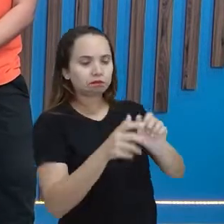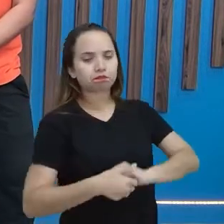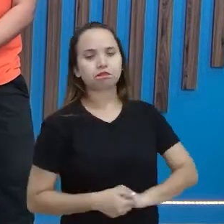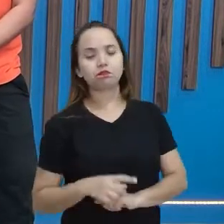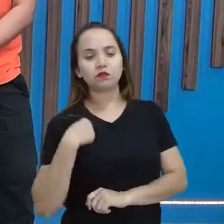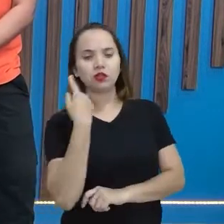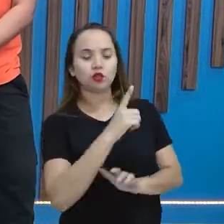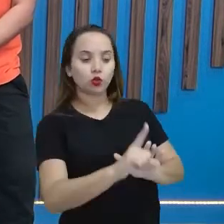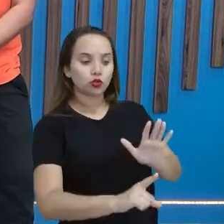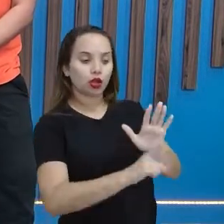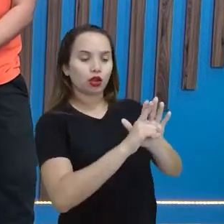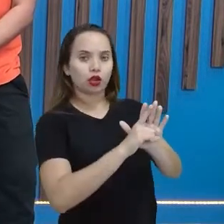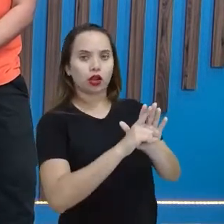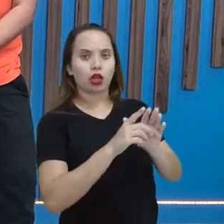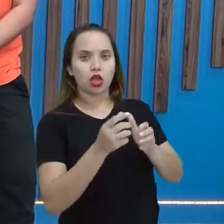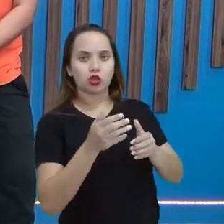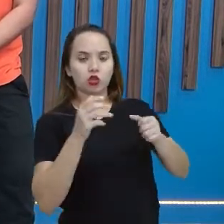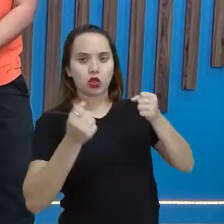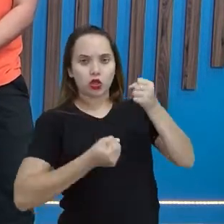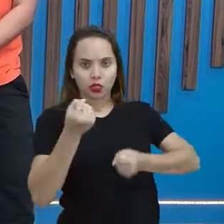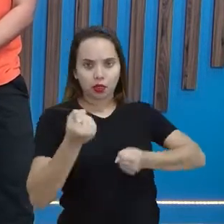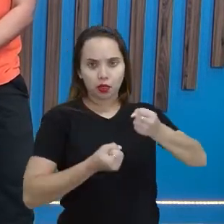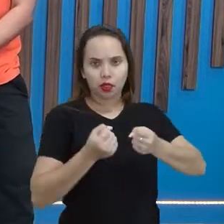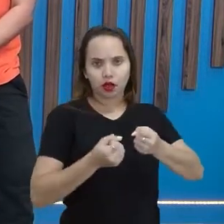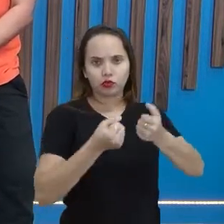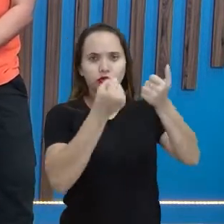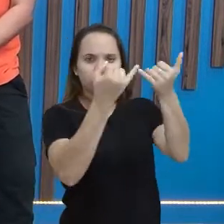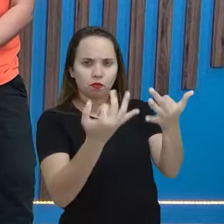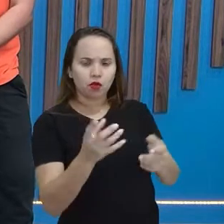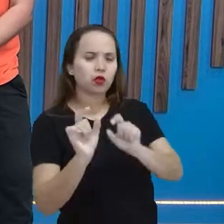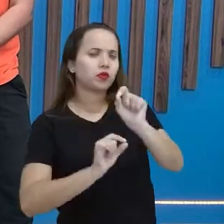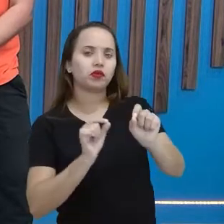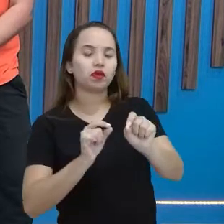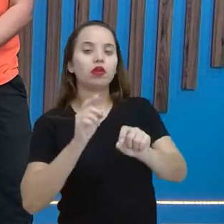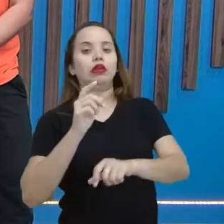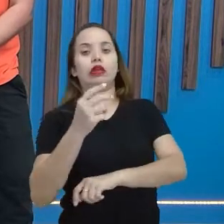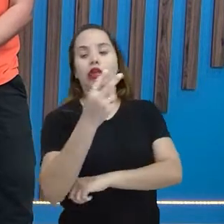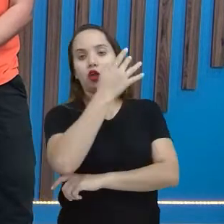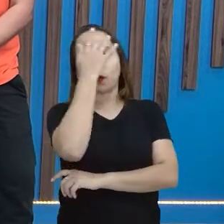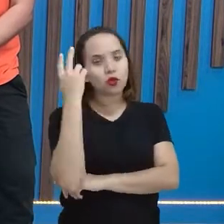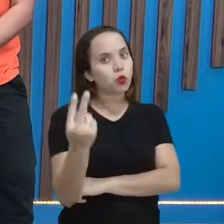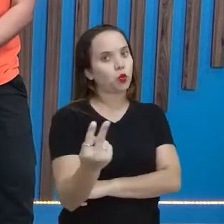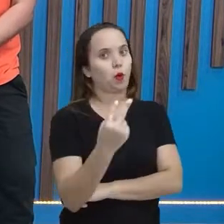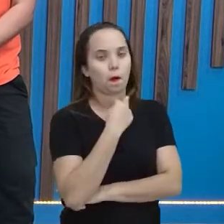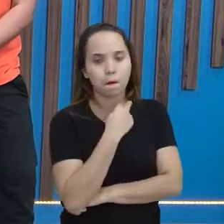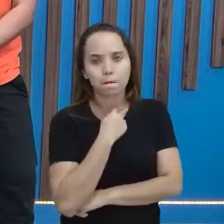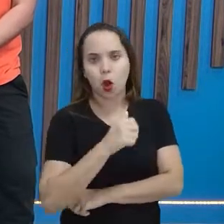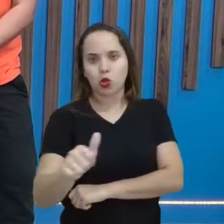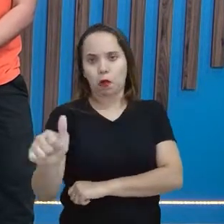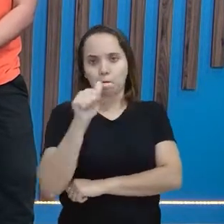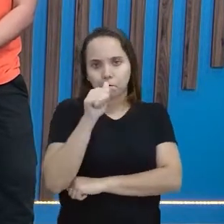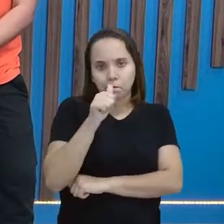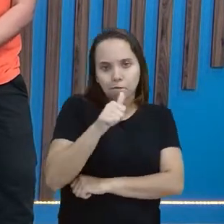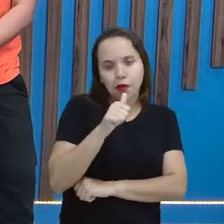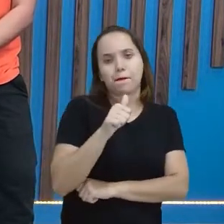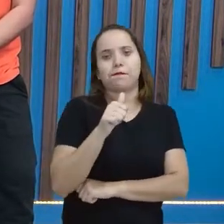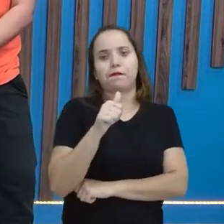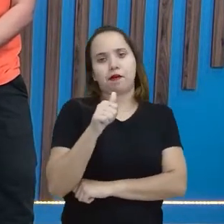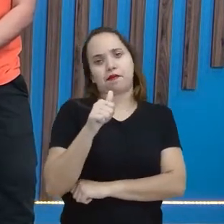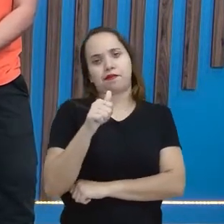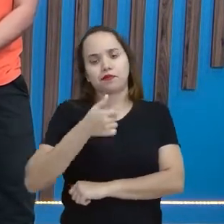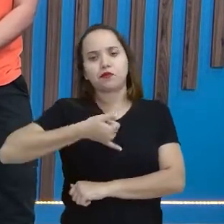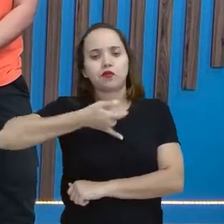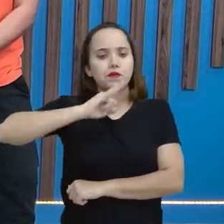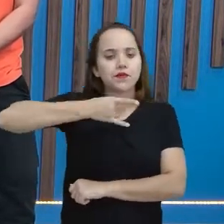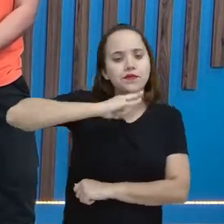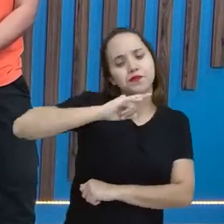trânsito, não diz que as pessoas não devem beber, tomar álcool e dirigir. Então, essa pessoa que faz isso, que está